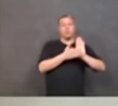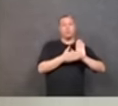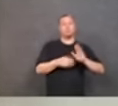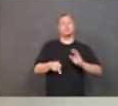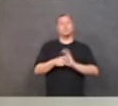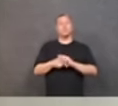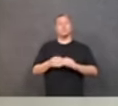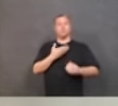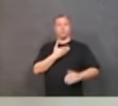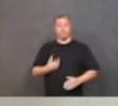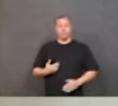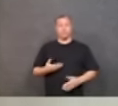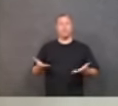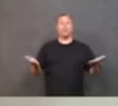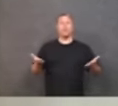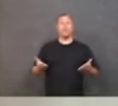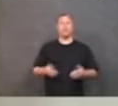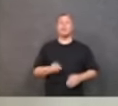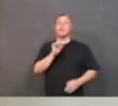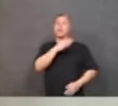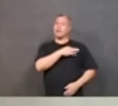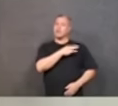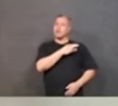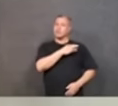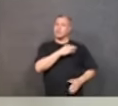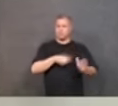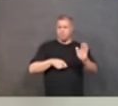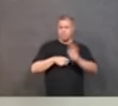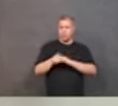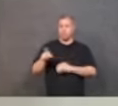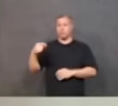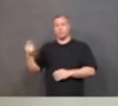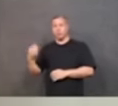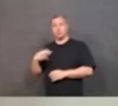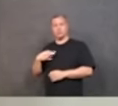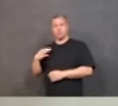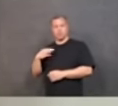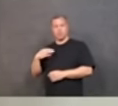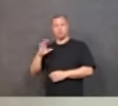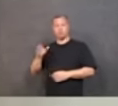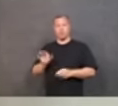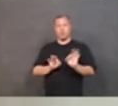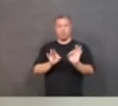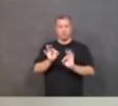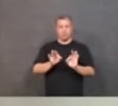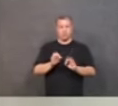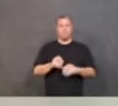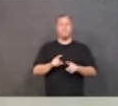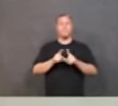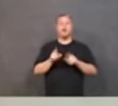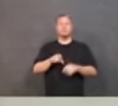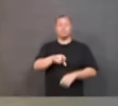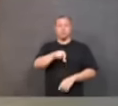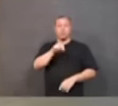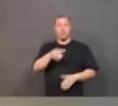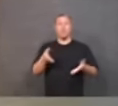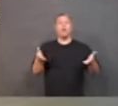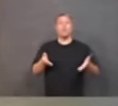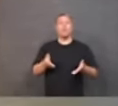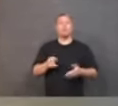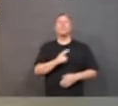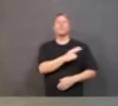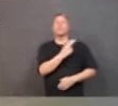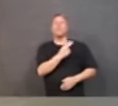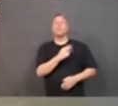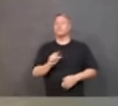bloco, candidato fará pergunta para candidato. A ordem já foi definida, mas o nome dos candidatos e a ordem deles em si nós